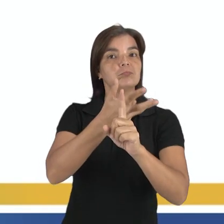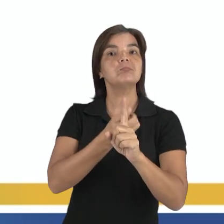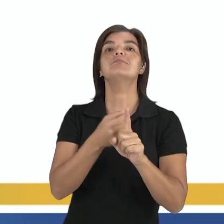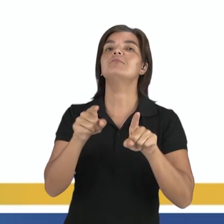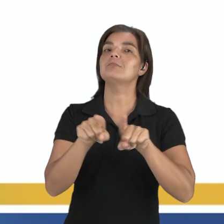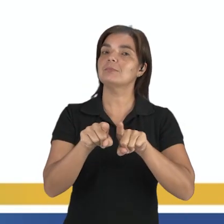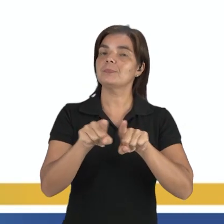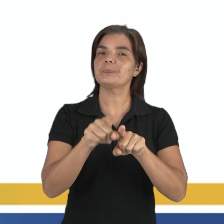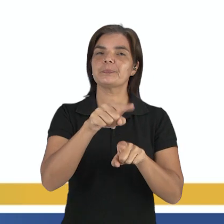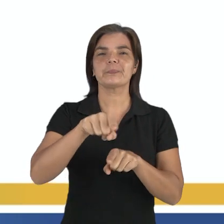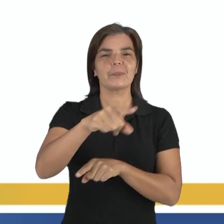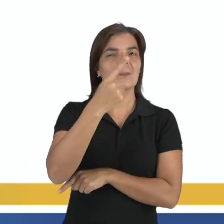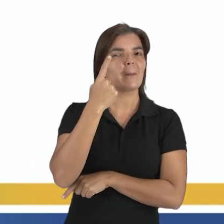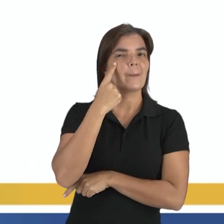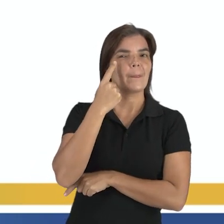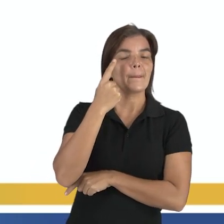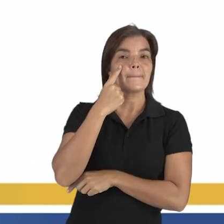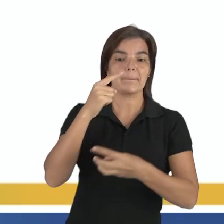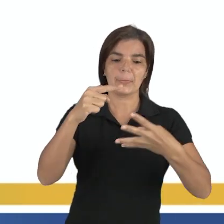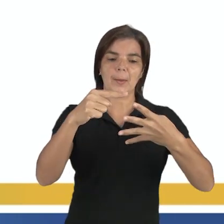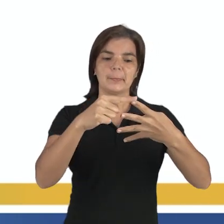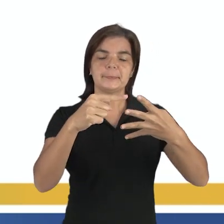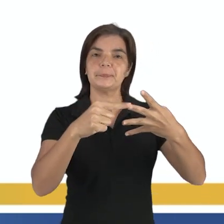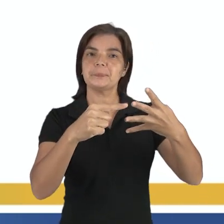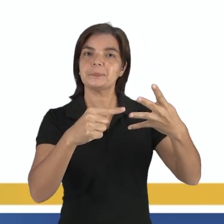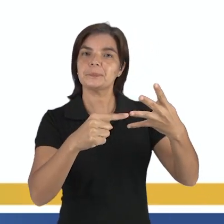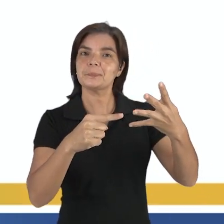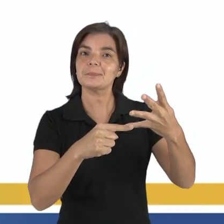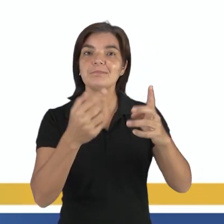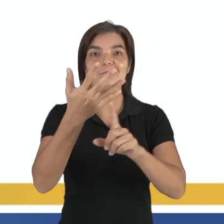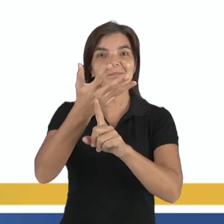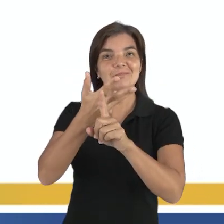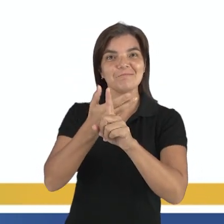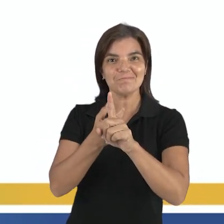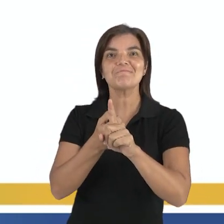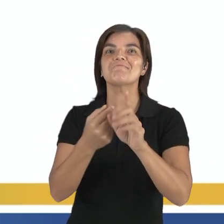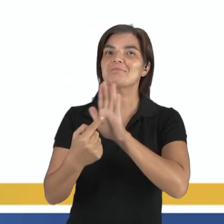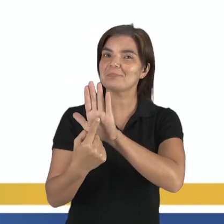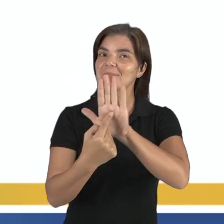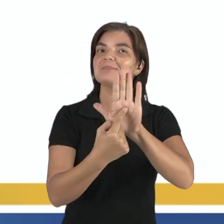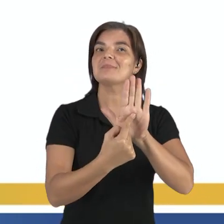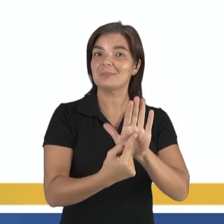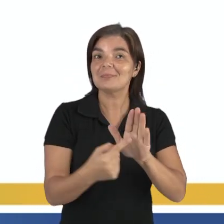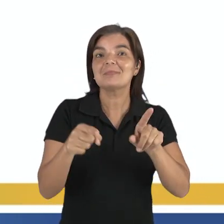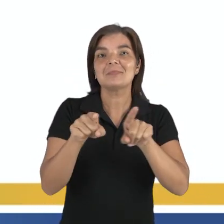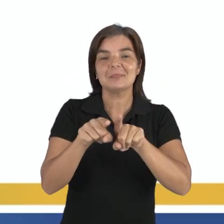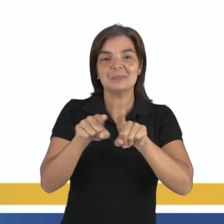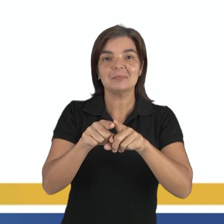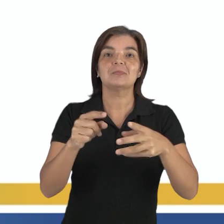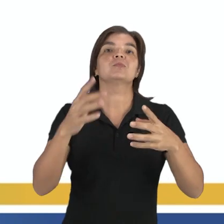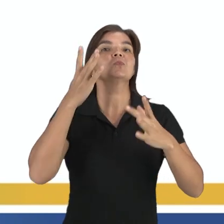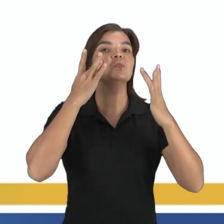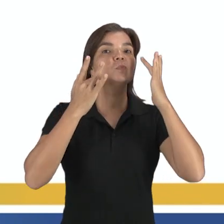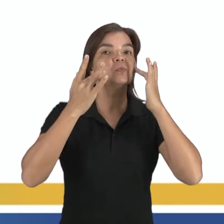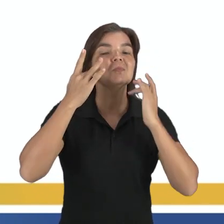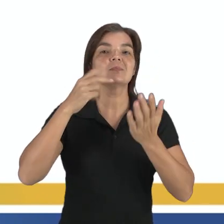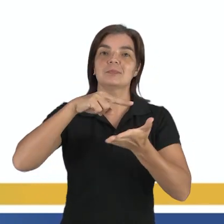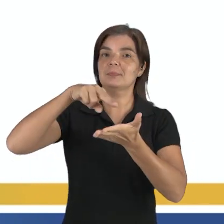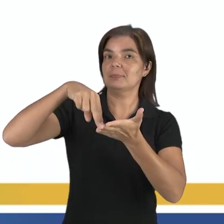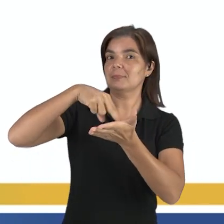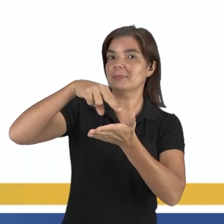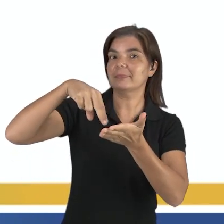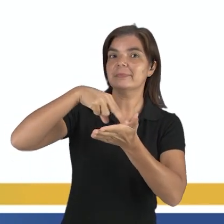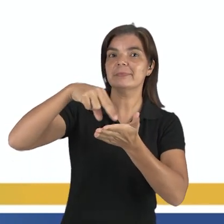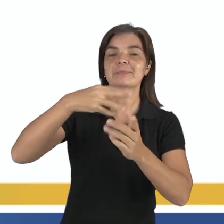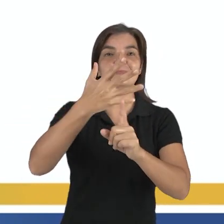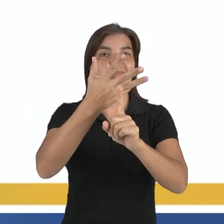arte. Aliás, vamos recordar que tem quatro formas de arte, né? Quatro manifestações: o teatro, a